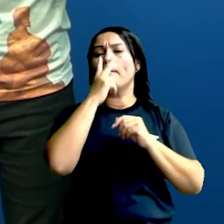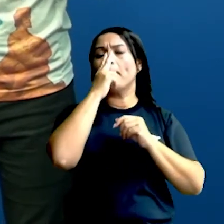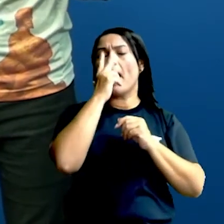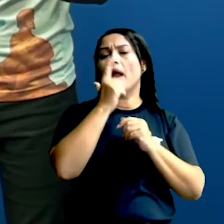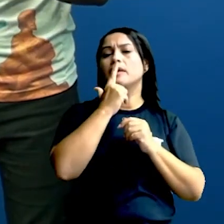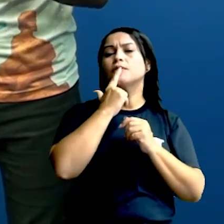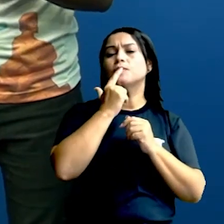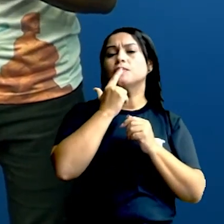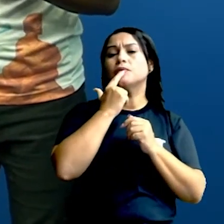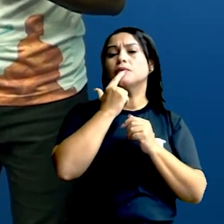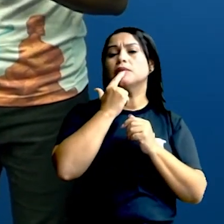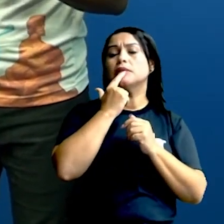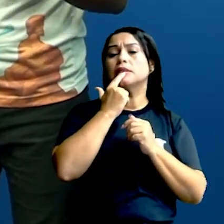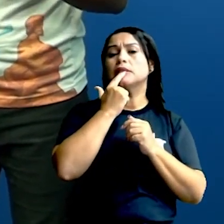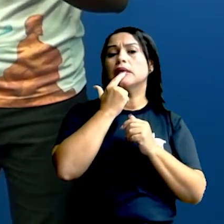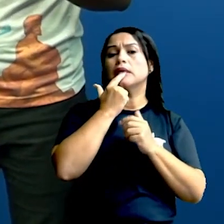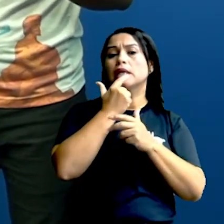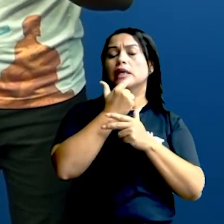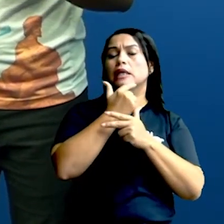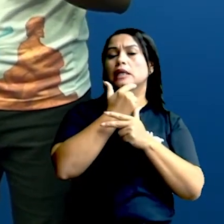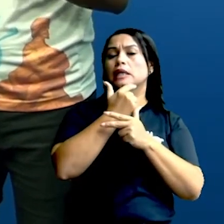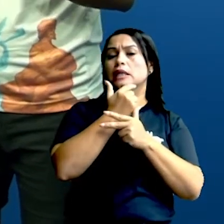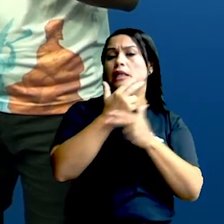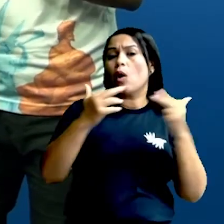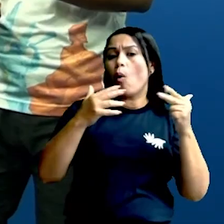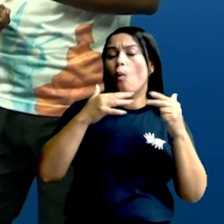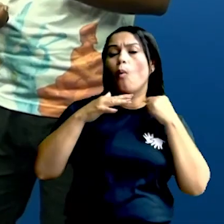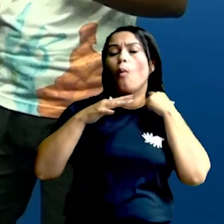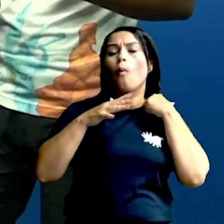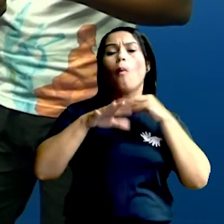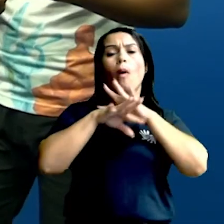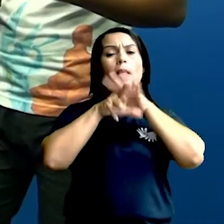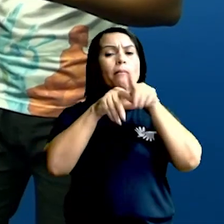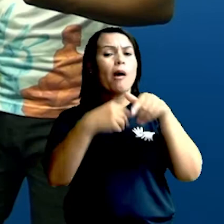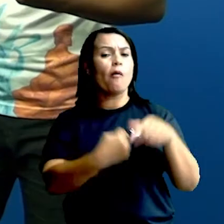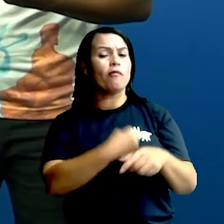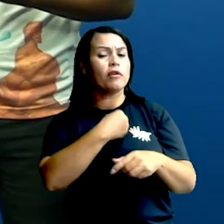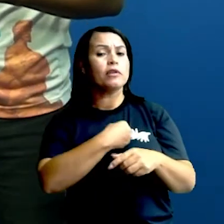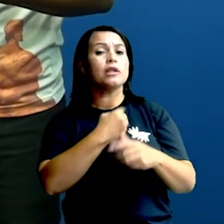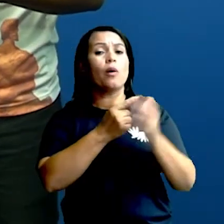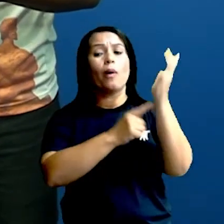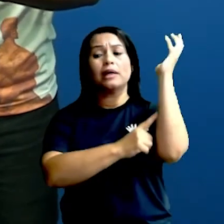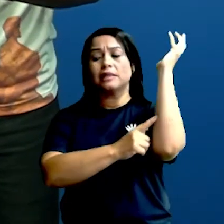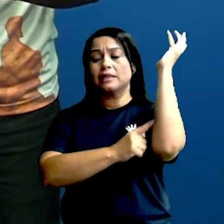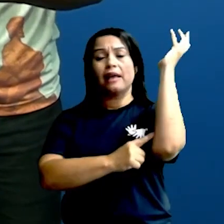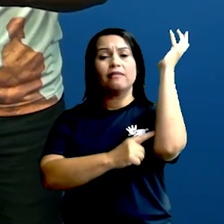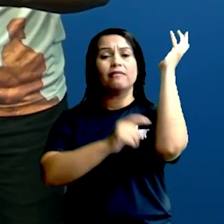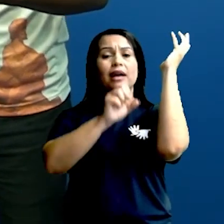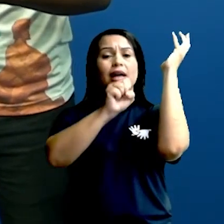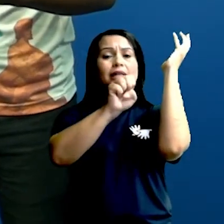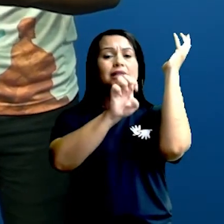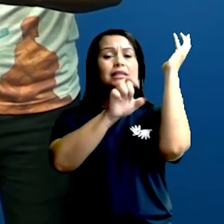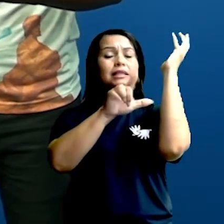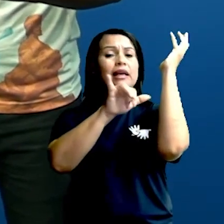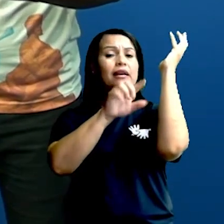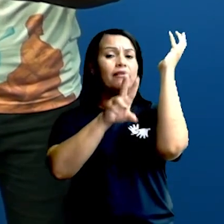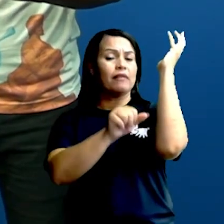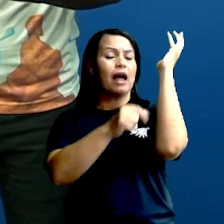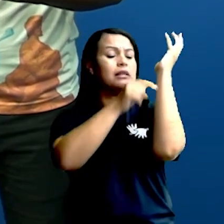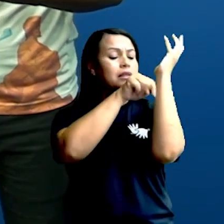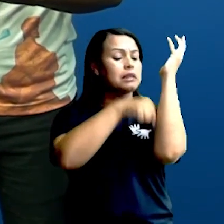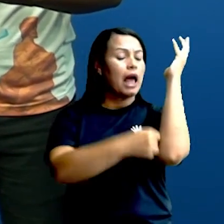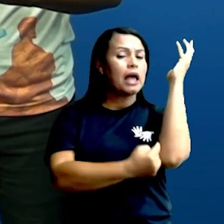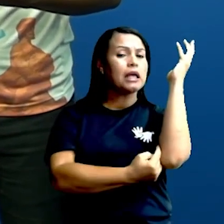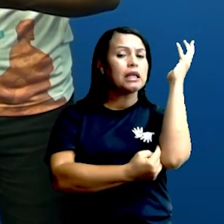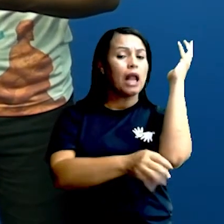sangue de um ser, de um mamífero, de um animal, seria a seiva para uma planta. Ela carrega nutrientes tanto do solo para